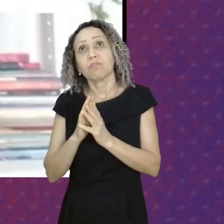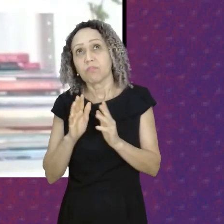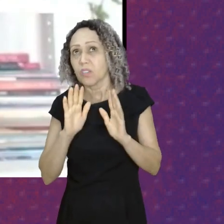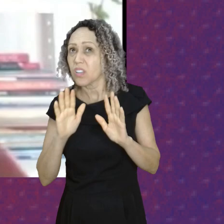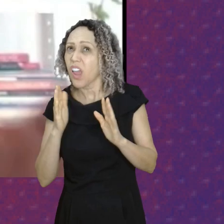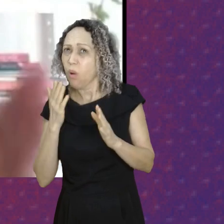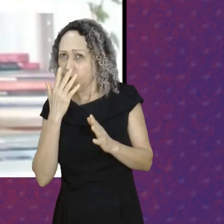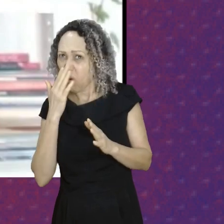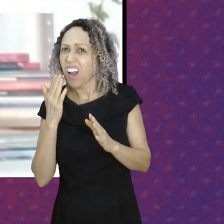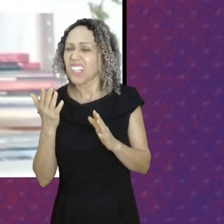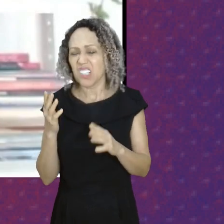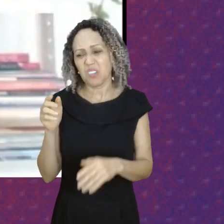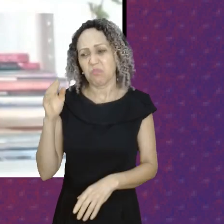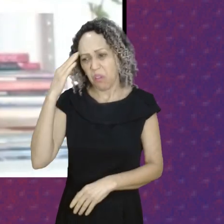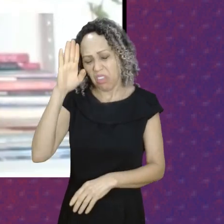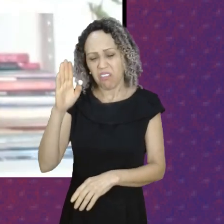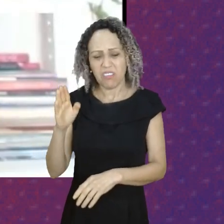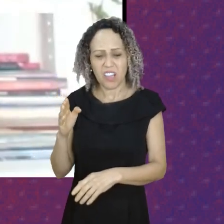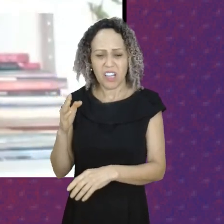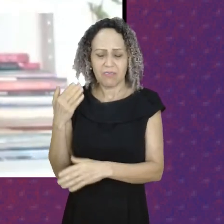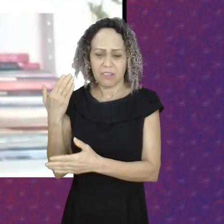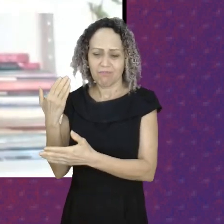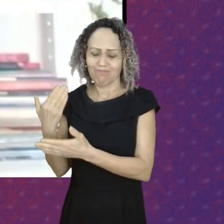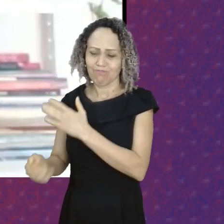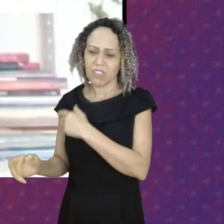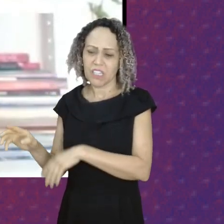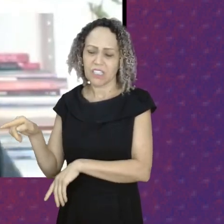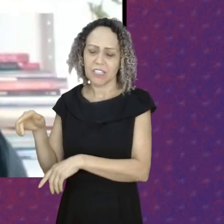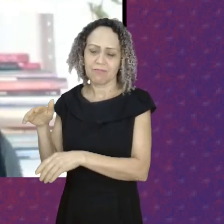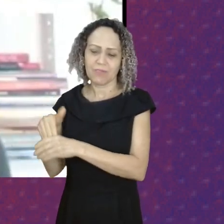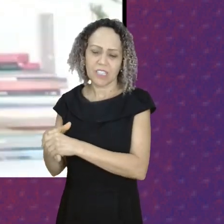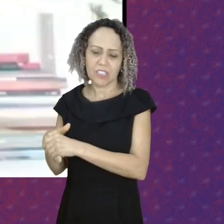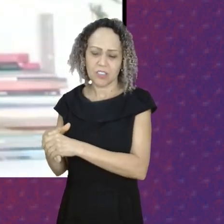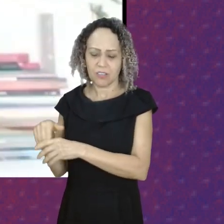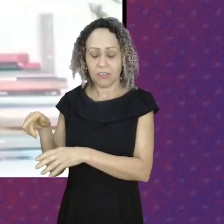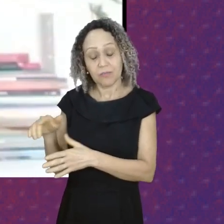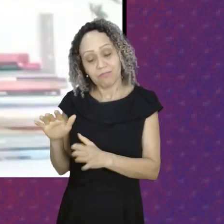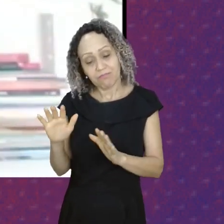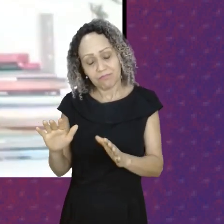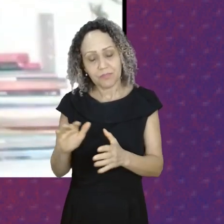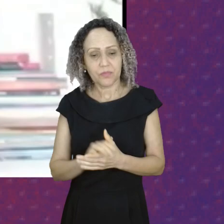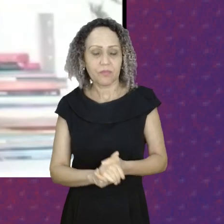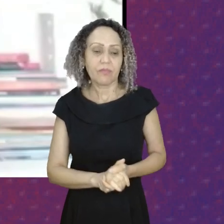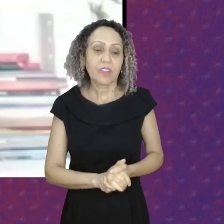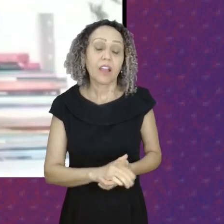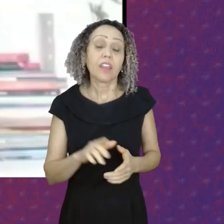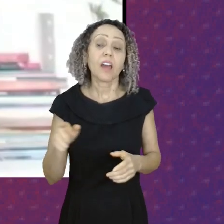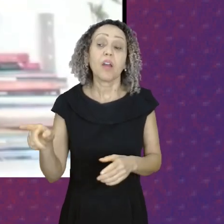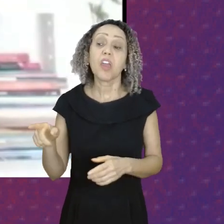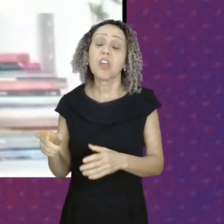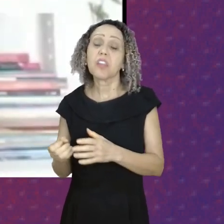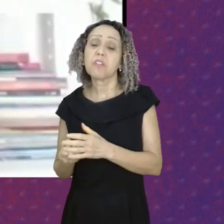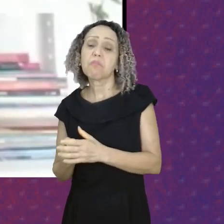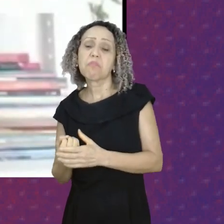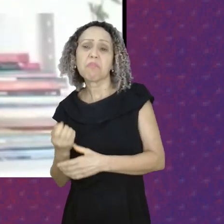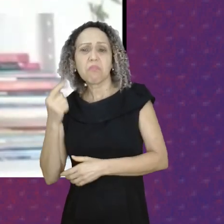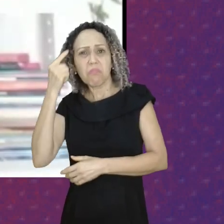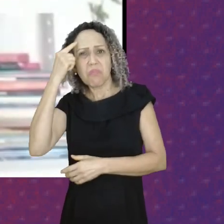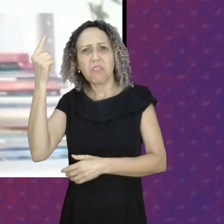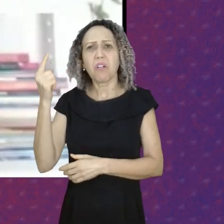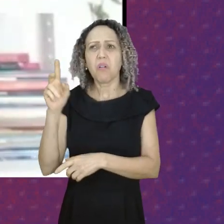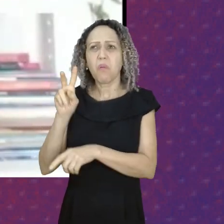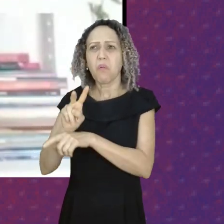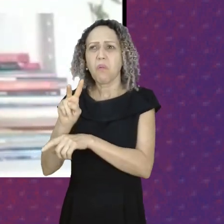então aprovou um aumento aí de percentuais do chamado Auxílio Brasil até